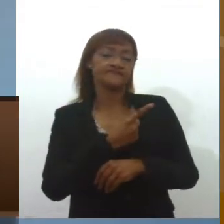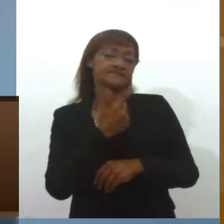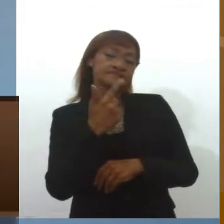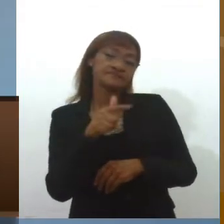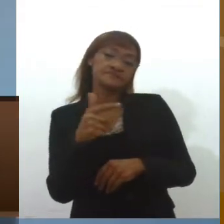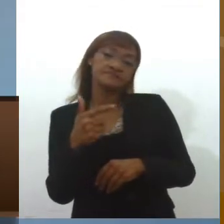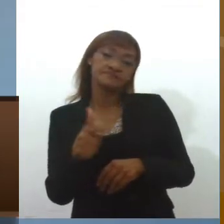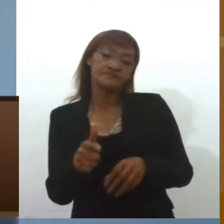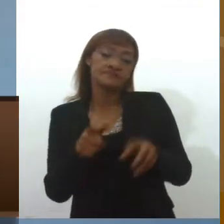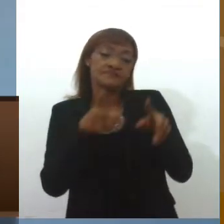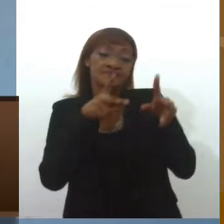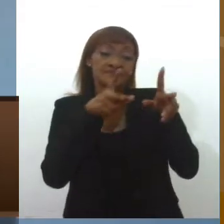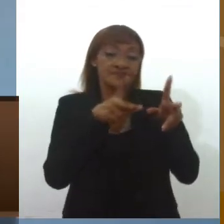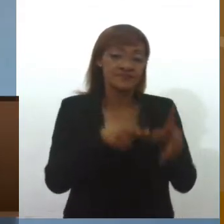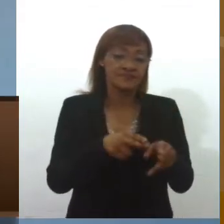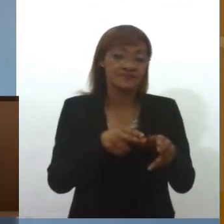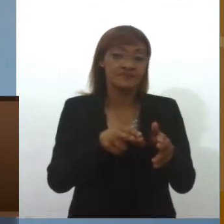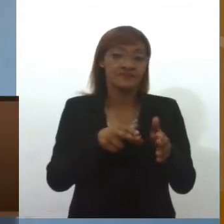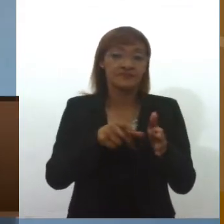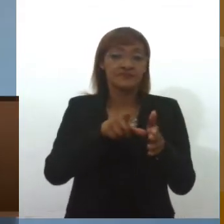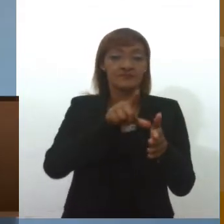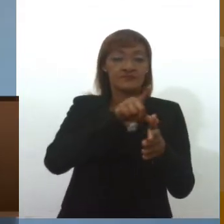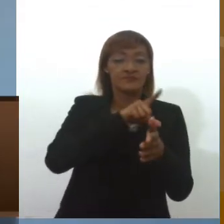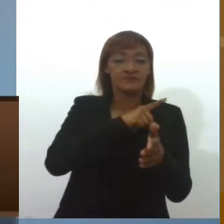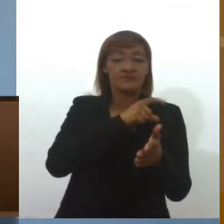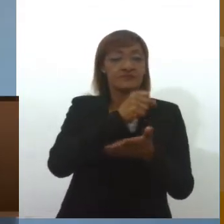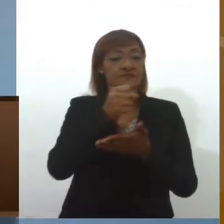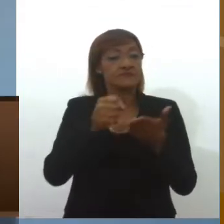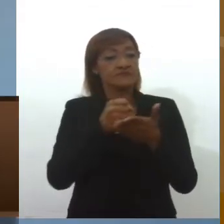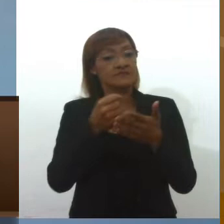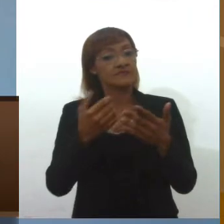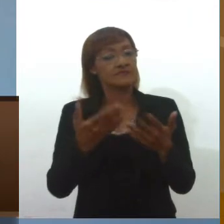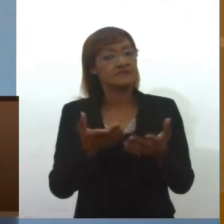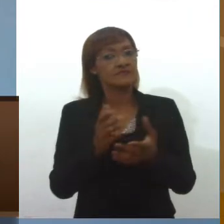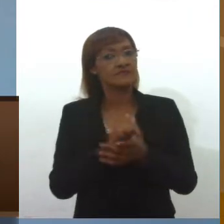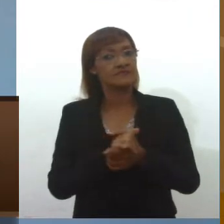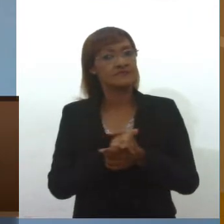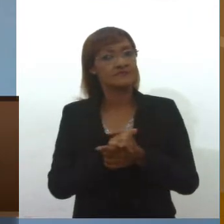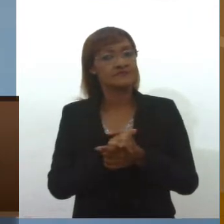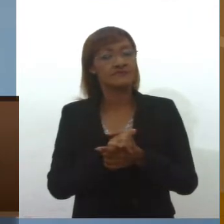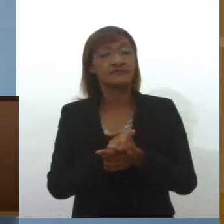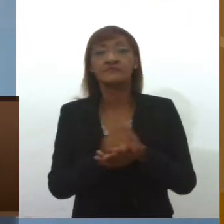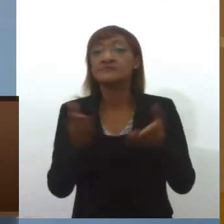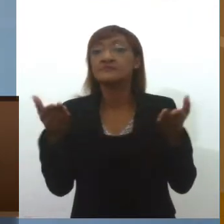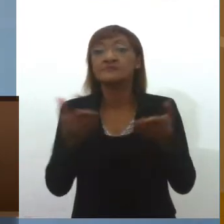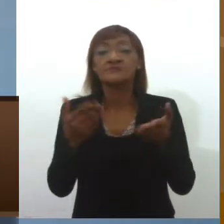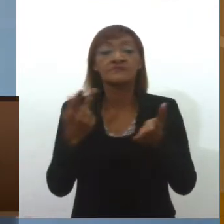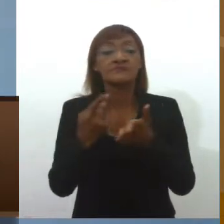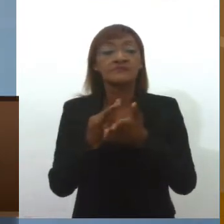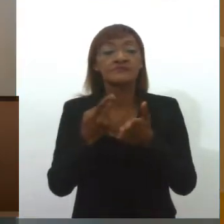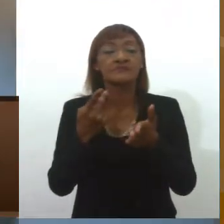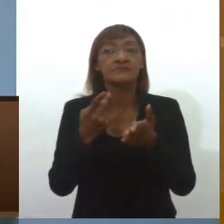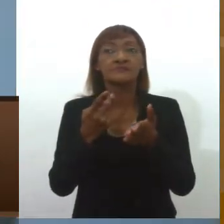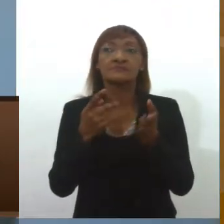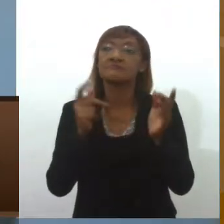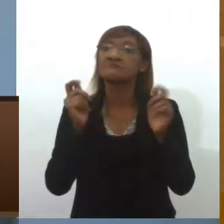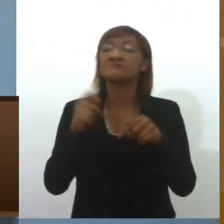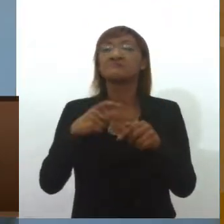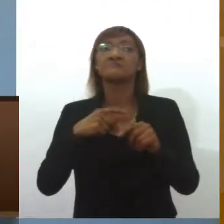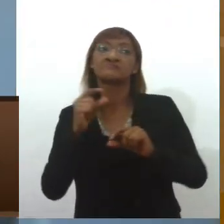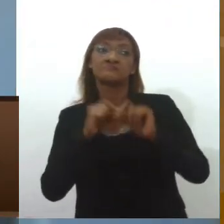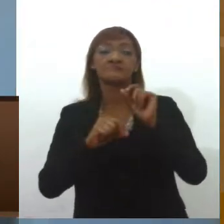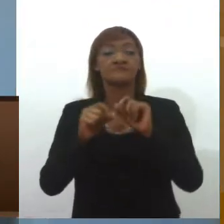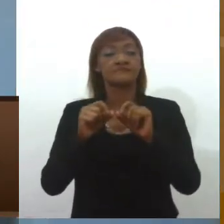uma série de fatores. Eu não diria que o que está acontecendo agora é um reflexo latente do